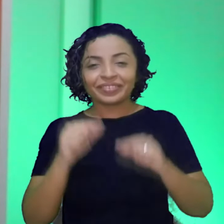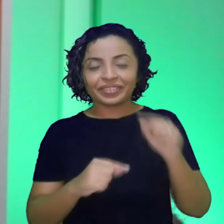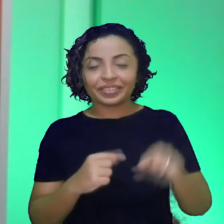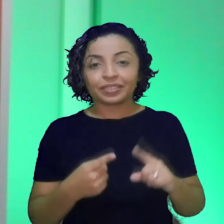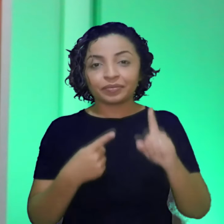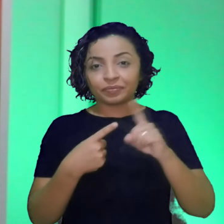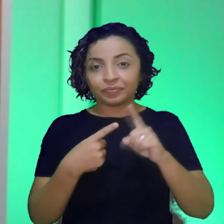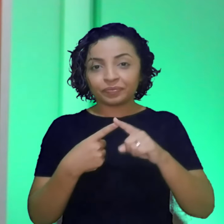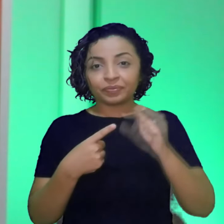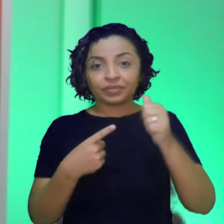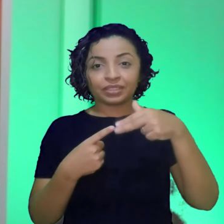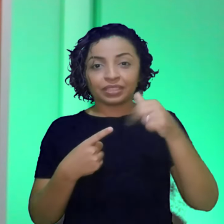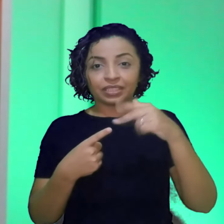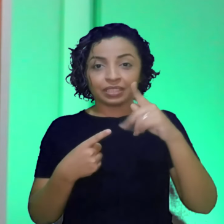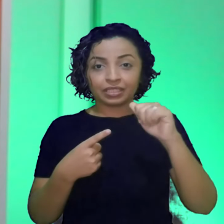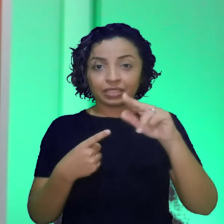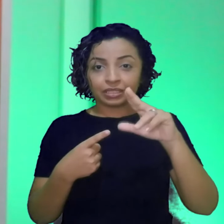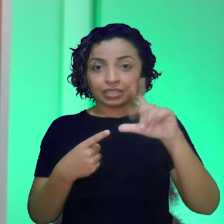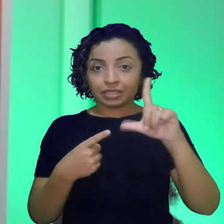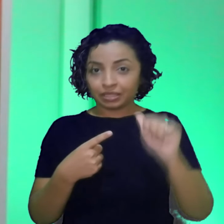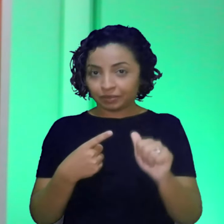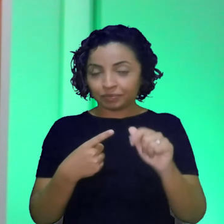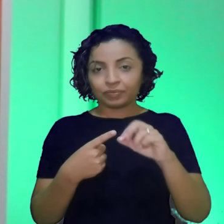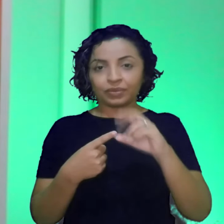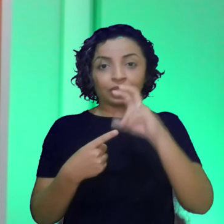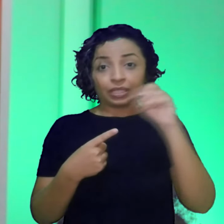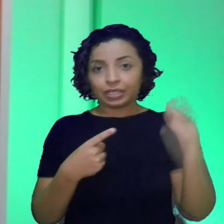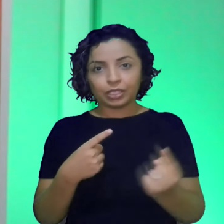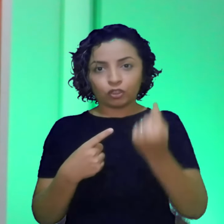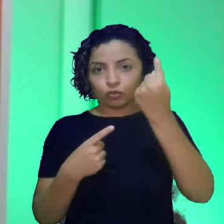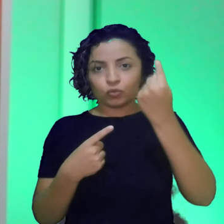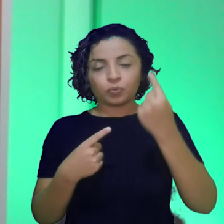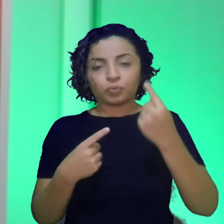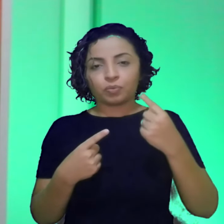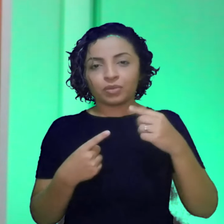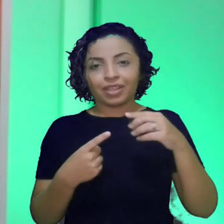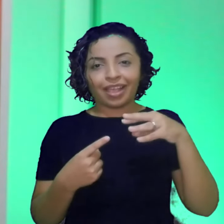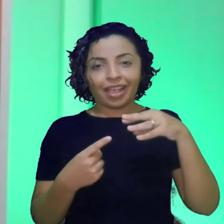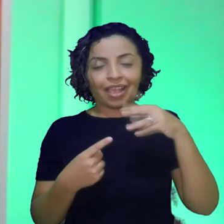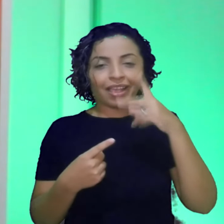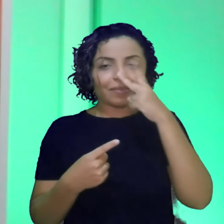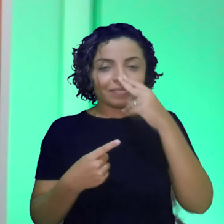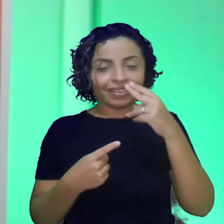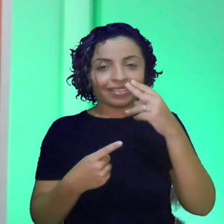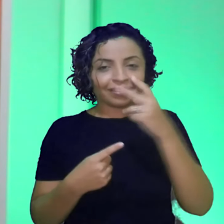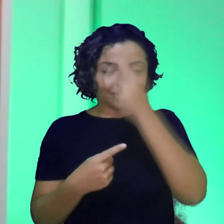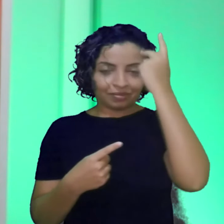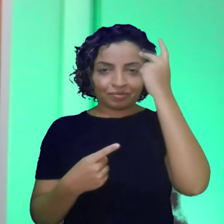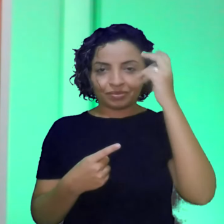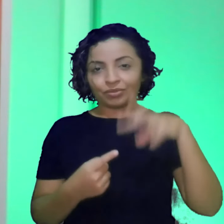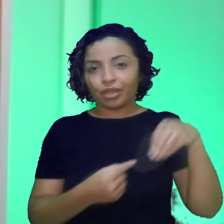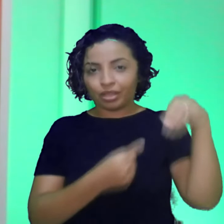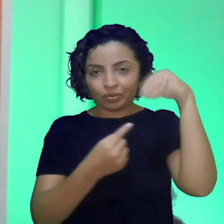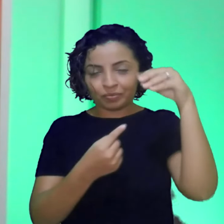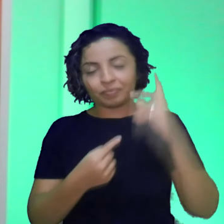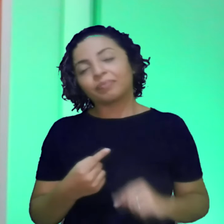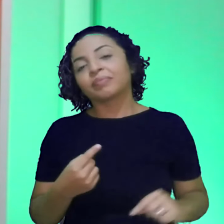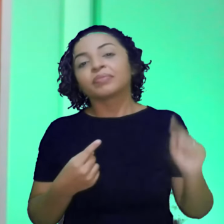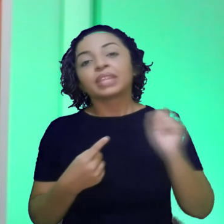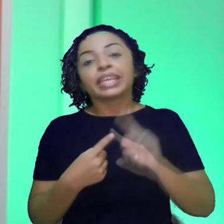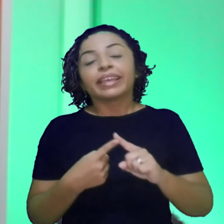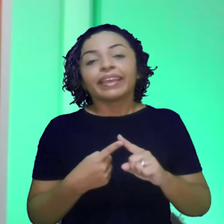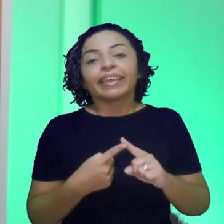O novo livro da Ana Paula Maia, de 500, Uma Alma. que me parece que é uma espécie